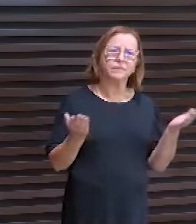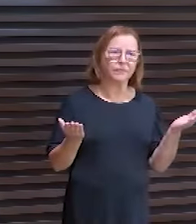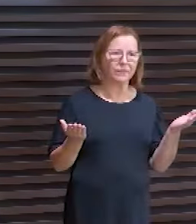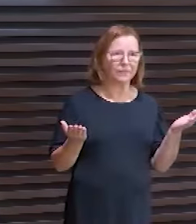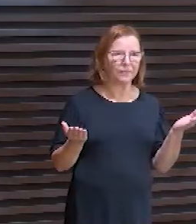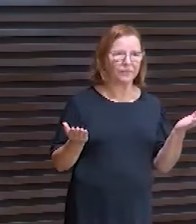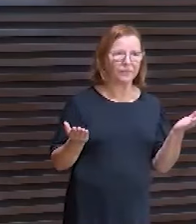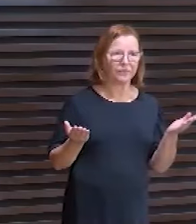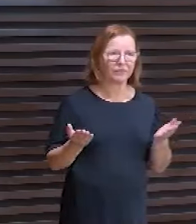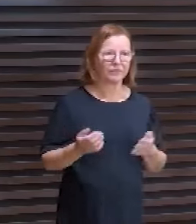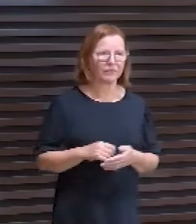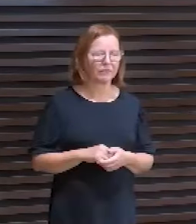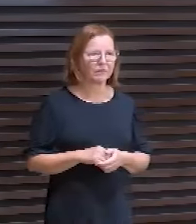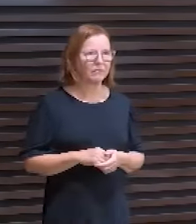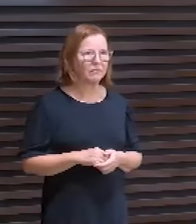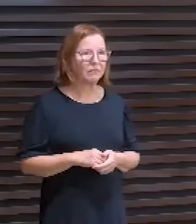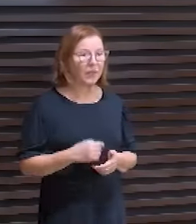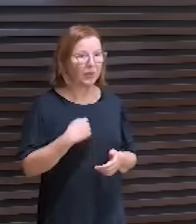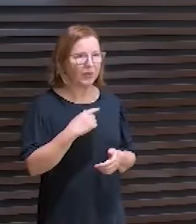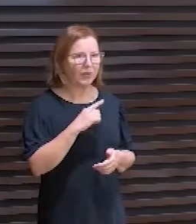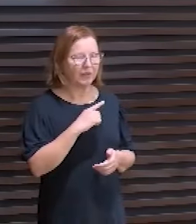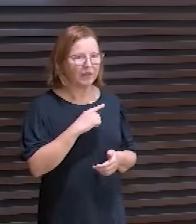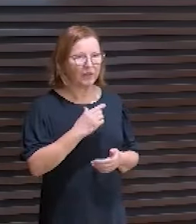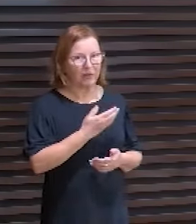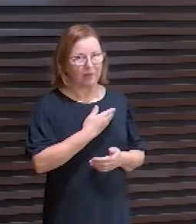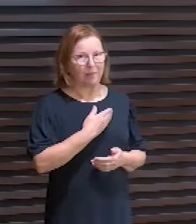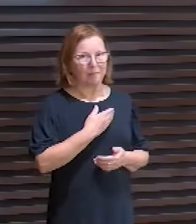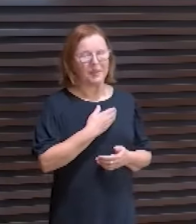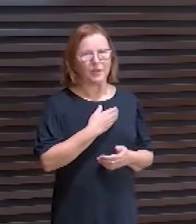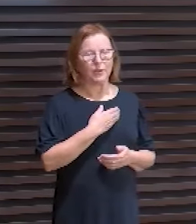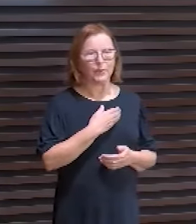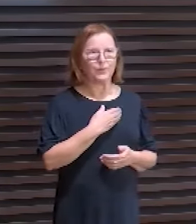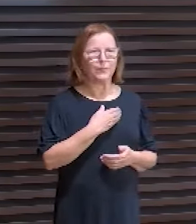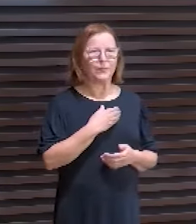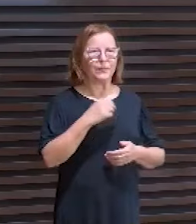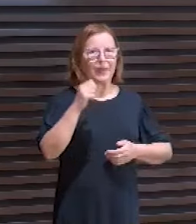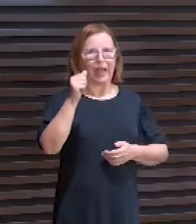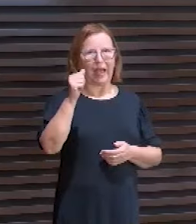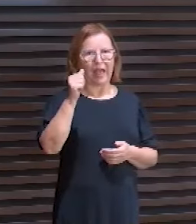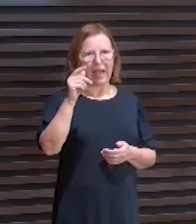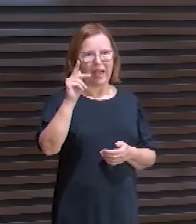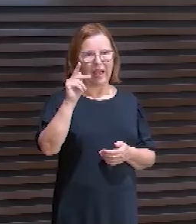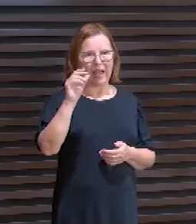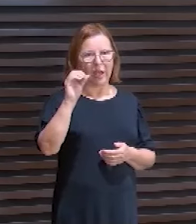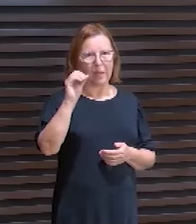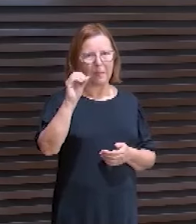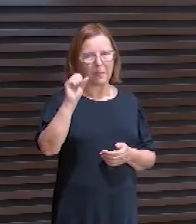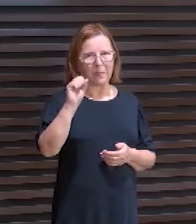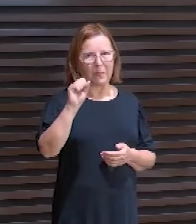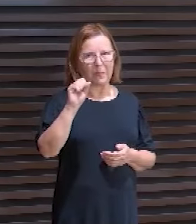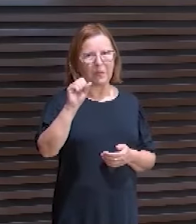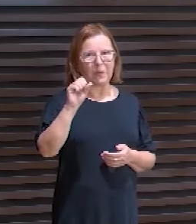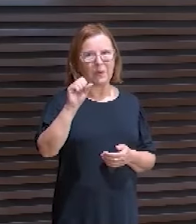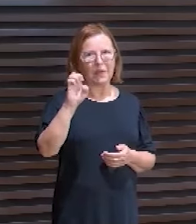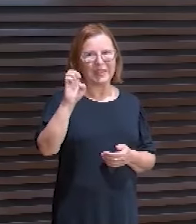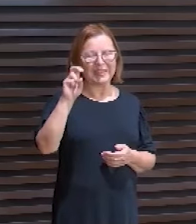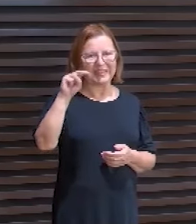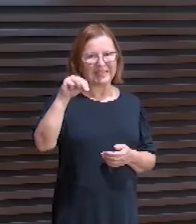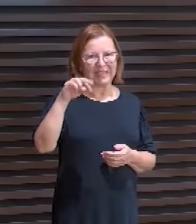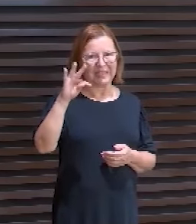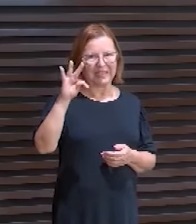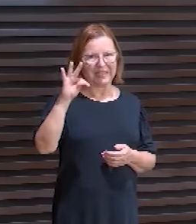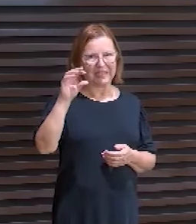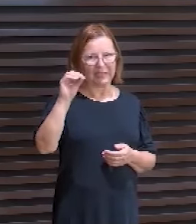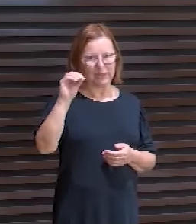gente eu tenho um amigo que se aposentou ele morava num prédio Aí ele